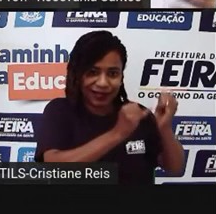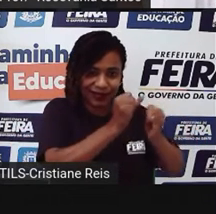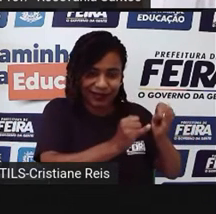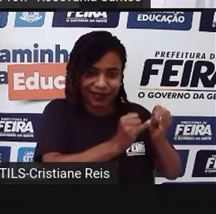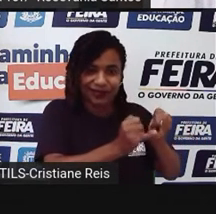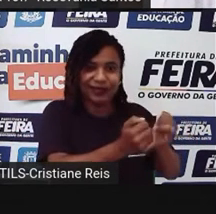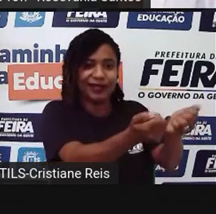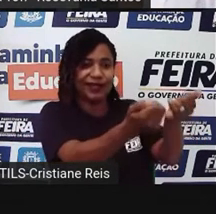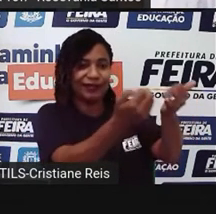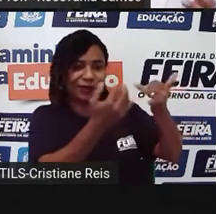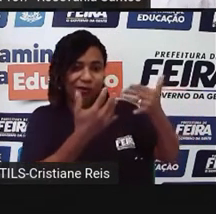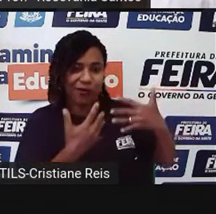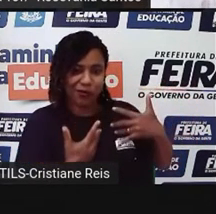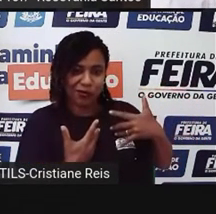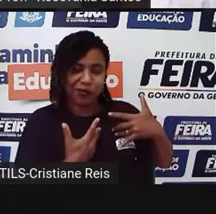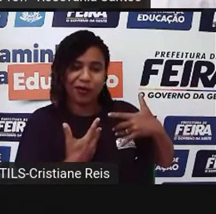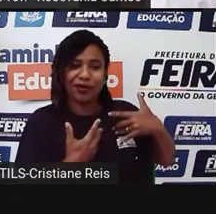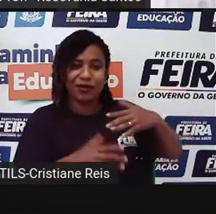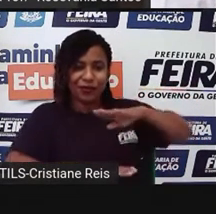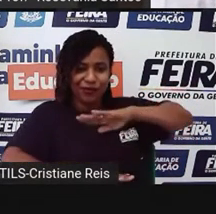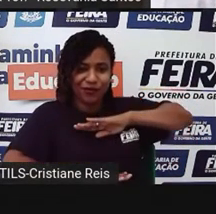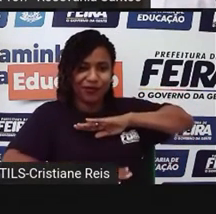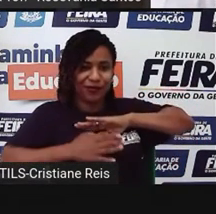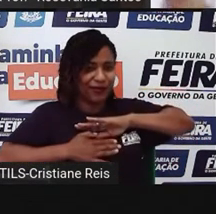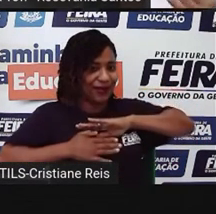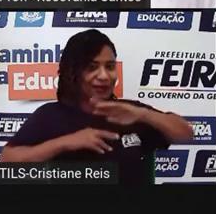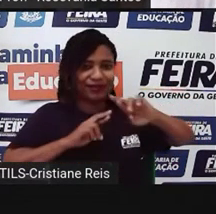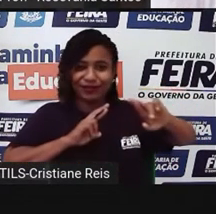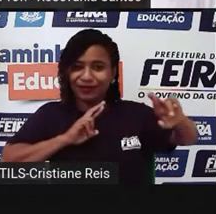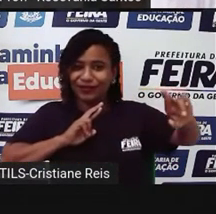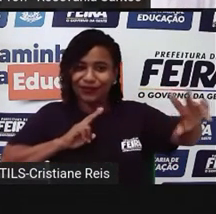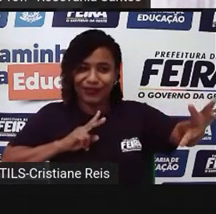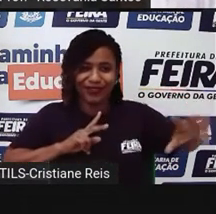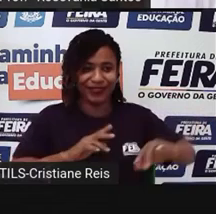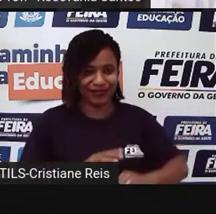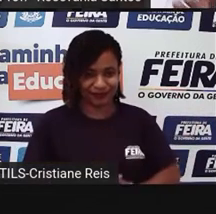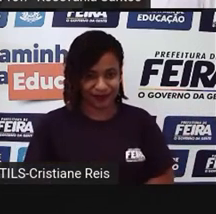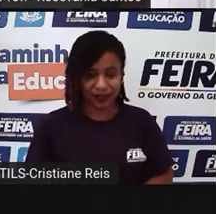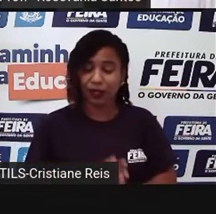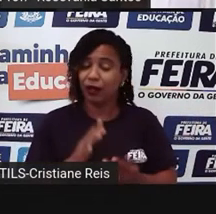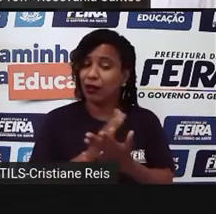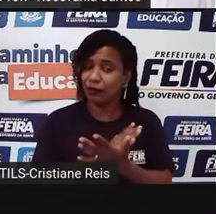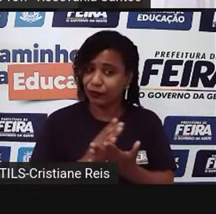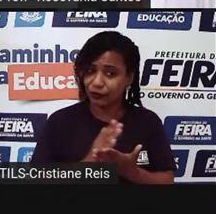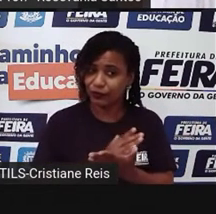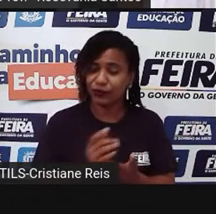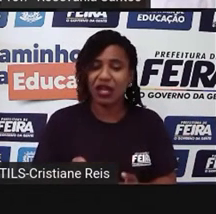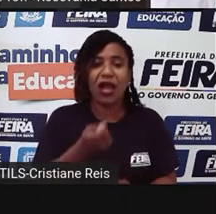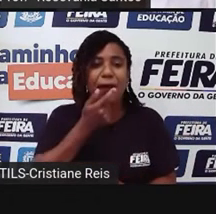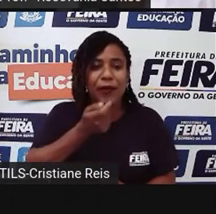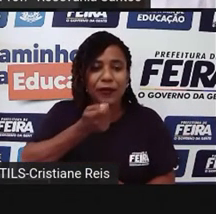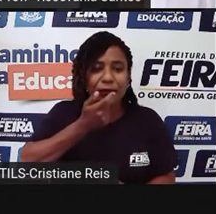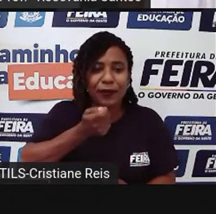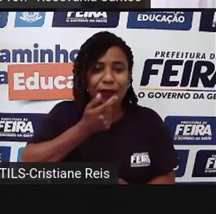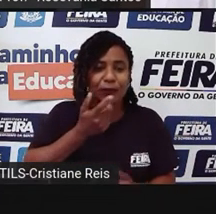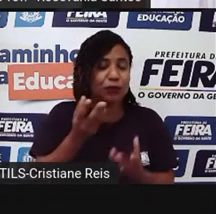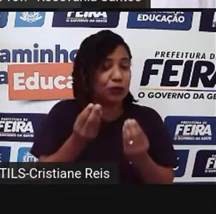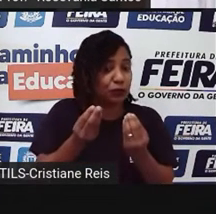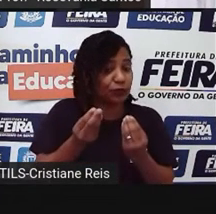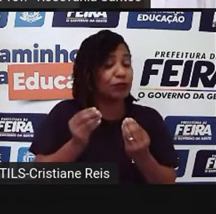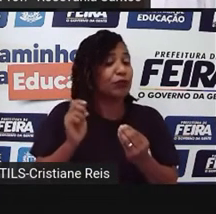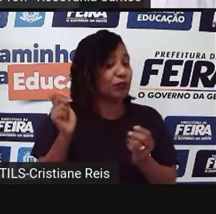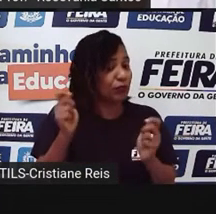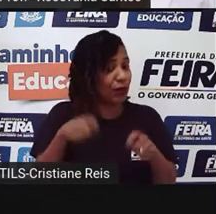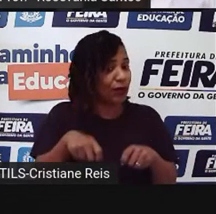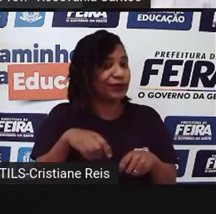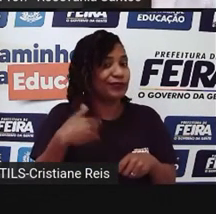vezes muitas pessoas têm tido problemas seríssimos, até mesmo, né, perdendo sua vida, por conta dessa automedicação.